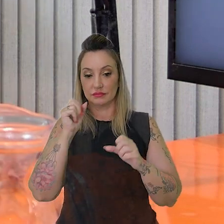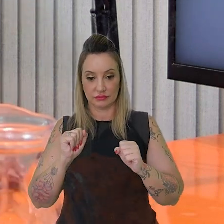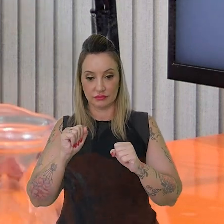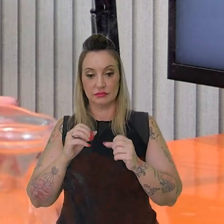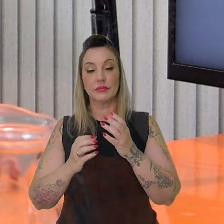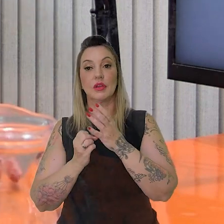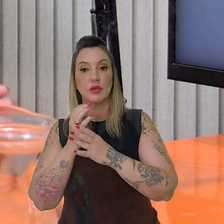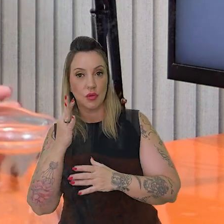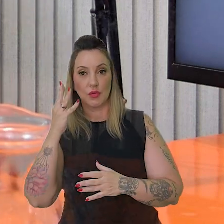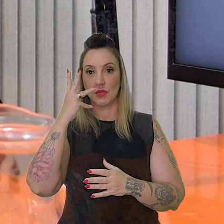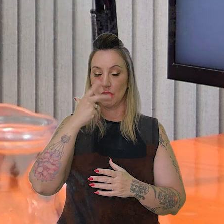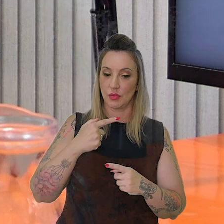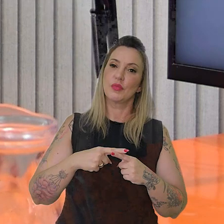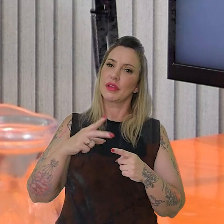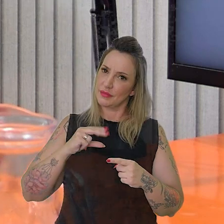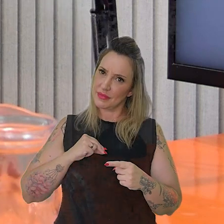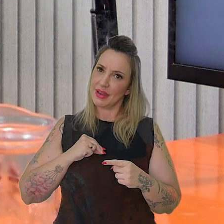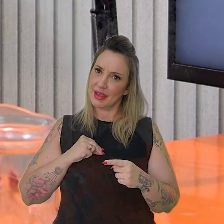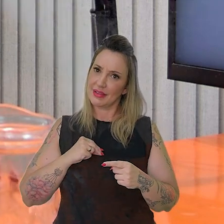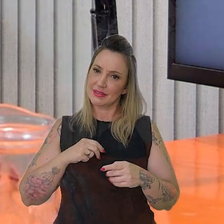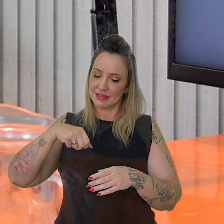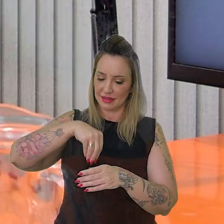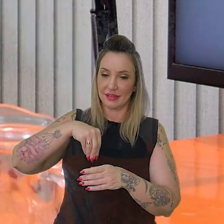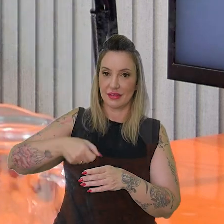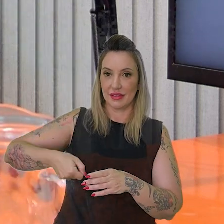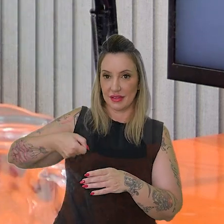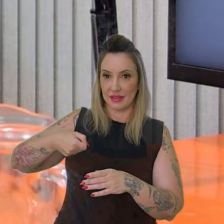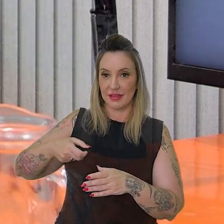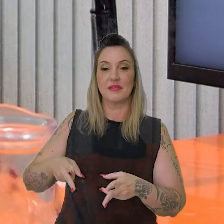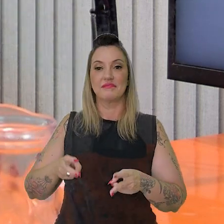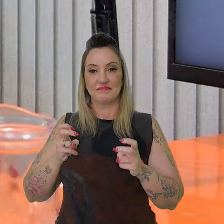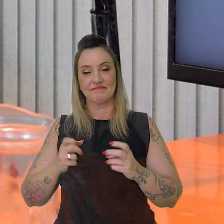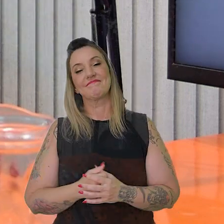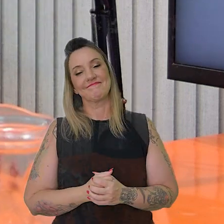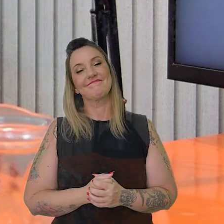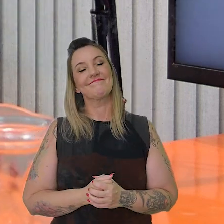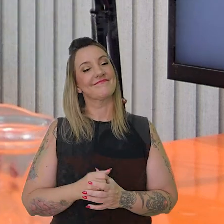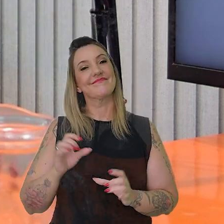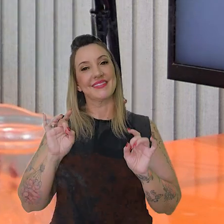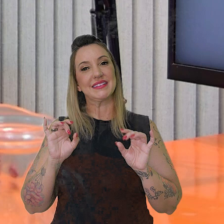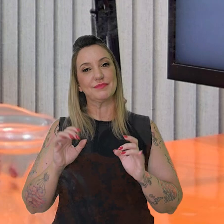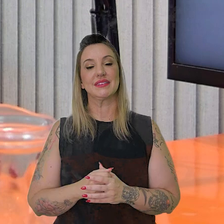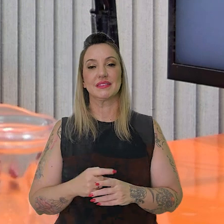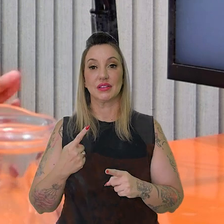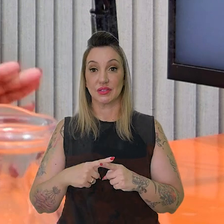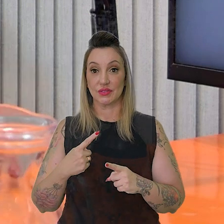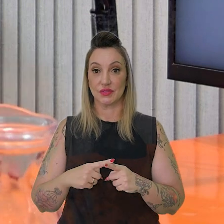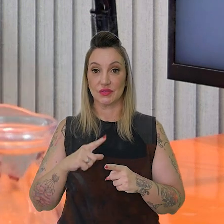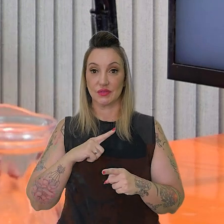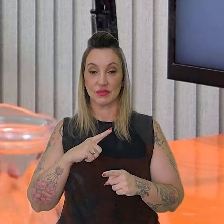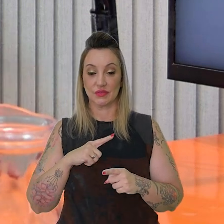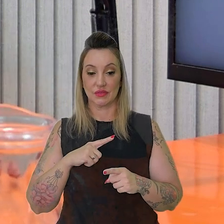a gente poderia fazer um um lançamento bonitinho porque merece o que cabe na bolsa tem esse lugar M entendeu Então a gente vai